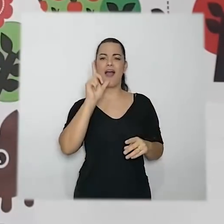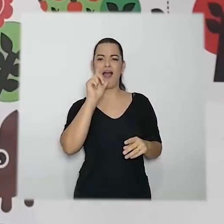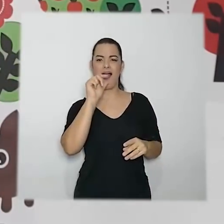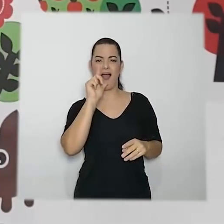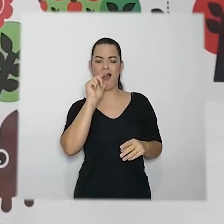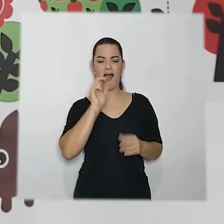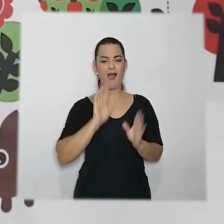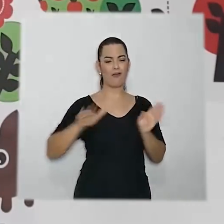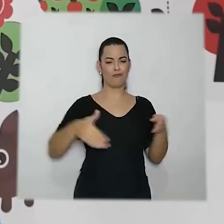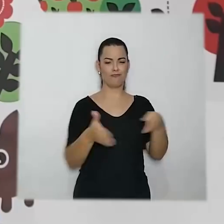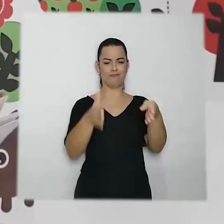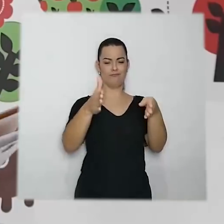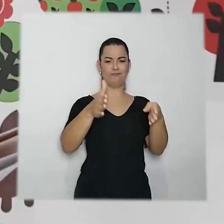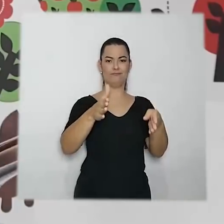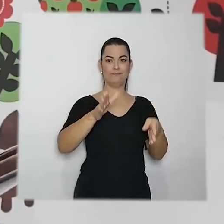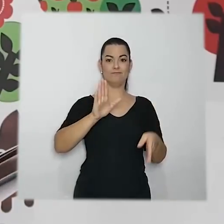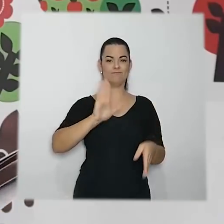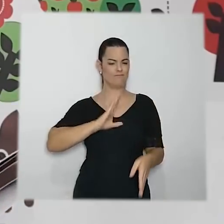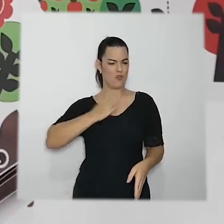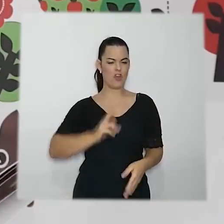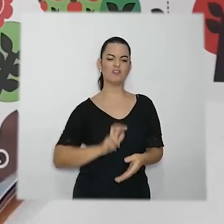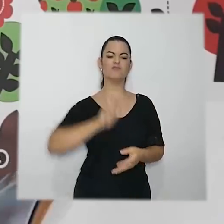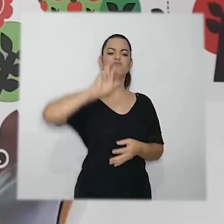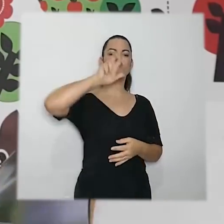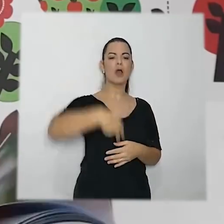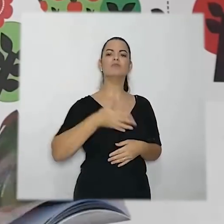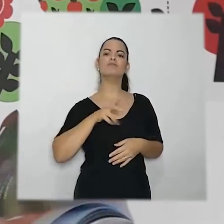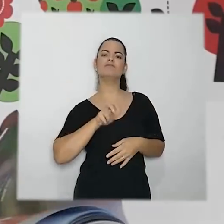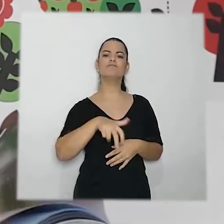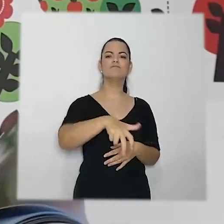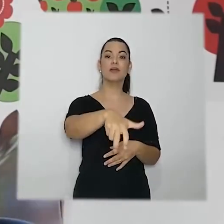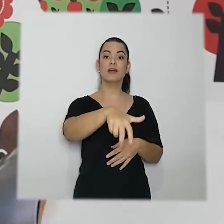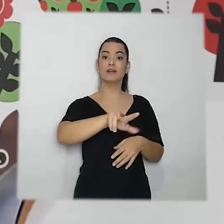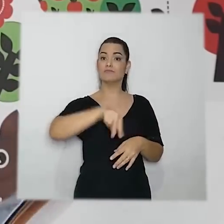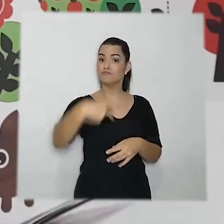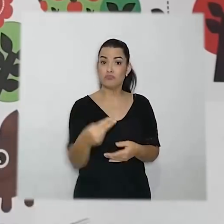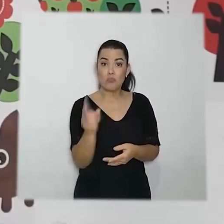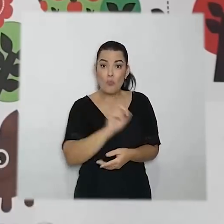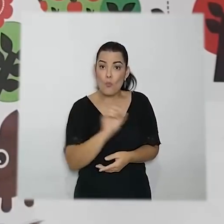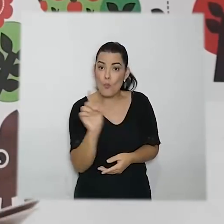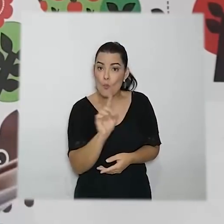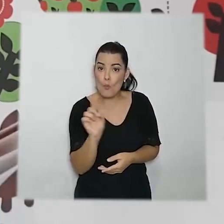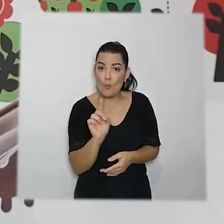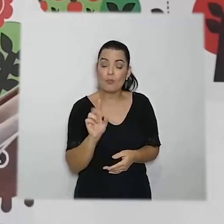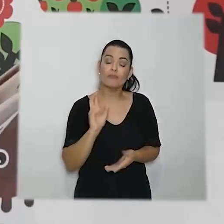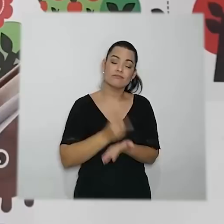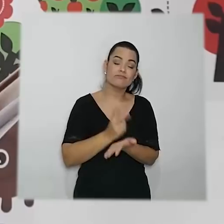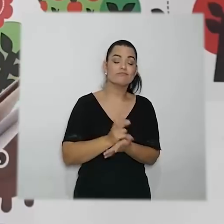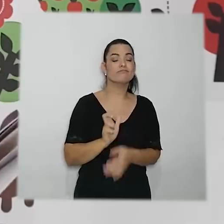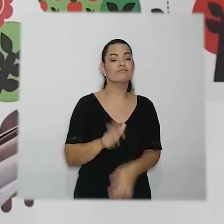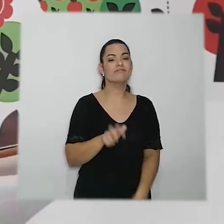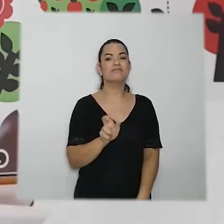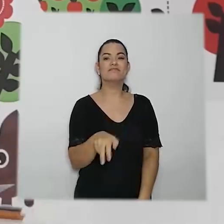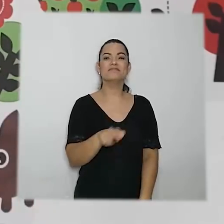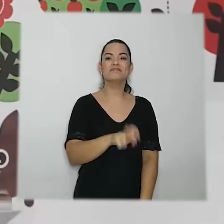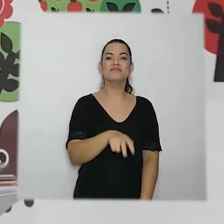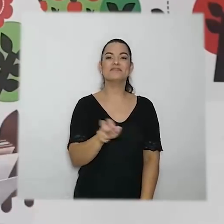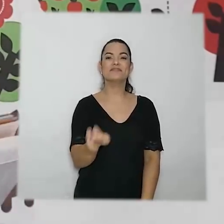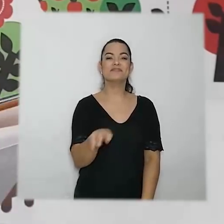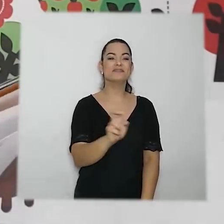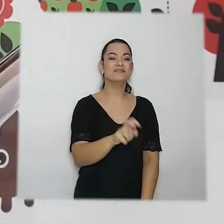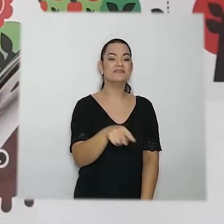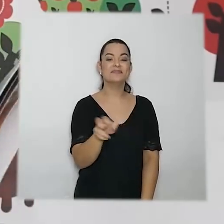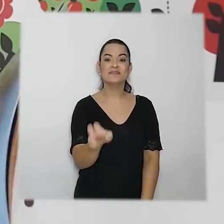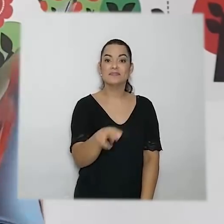do riozinho e não caiu. Continuou adiante. Andou, andou,